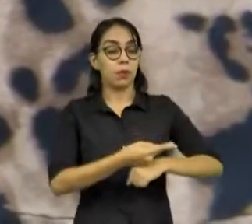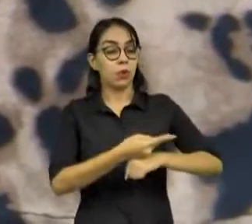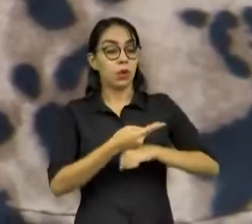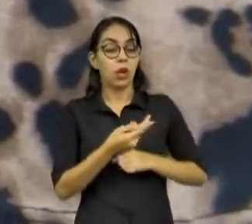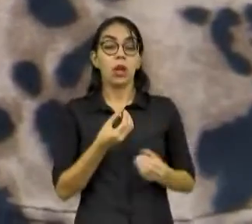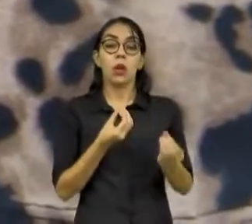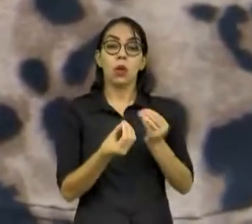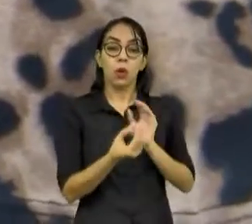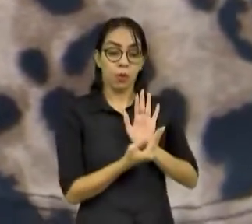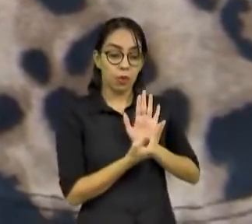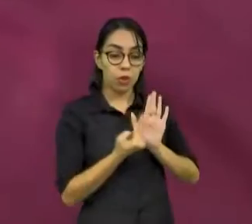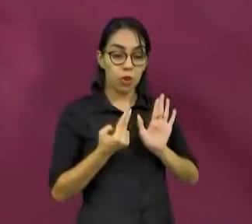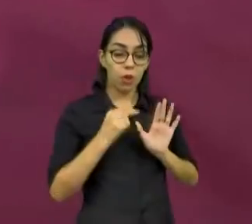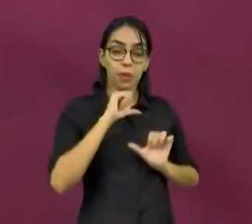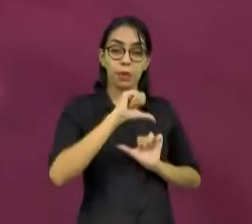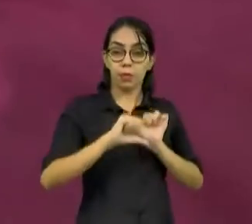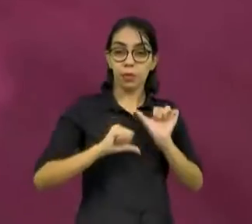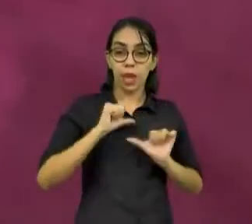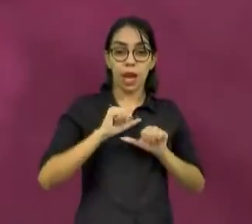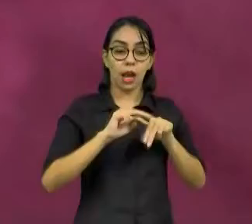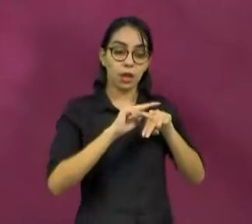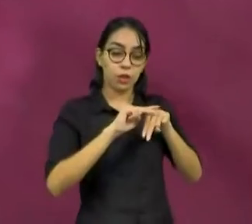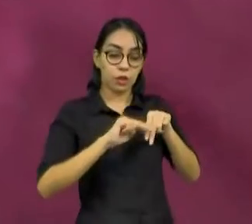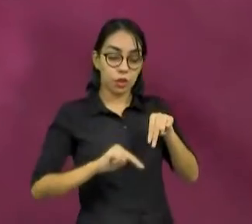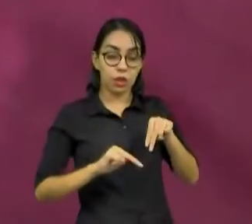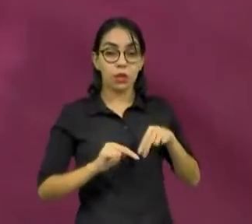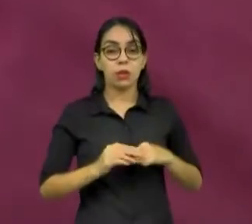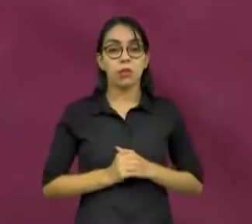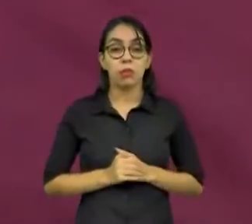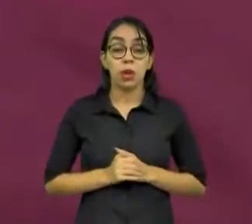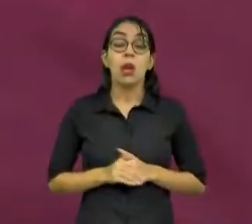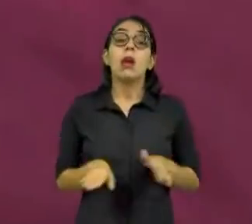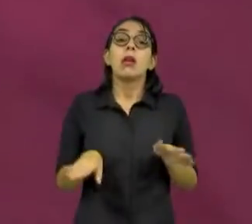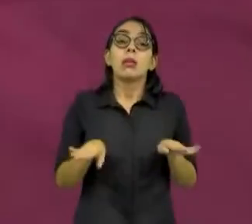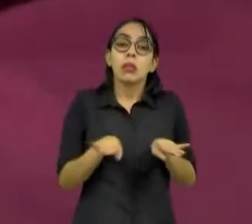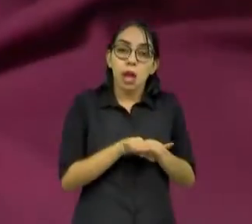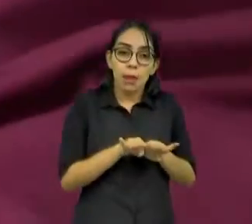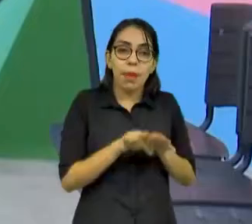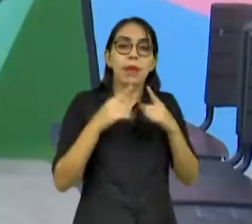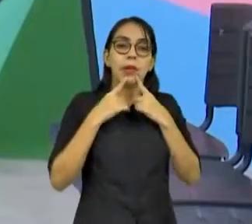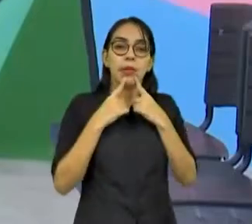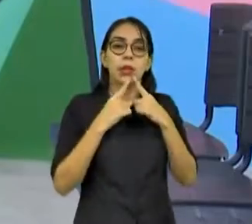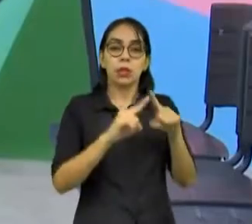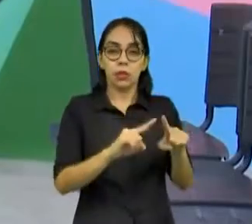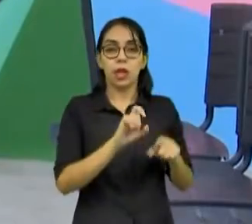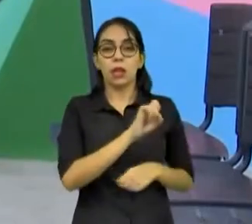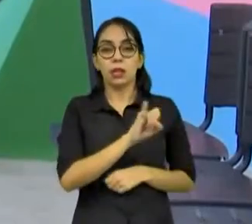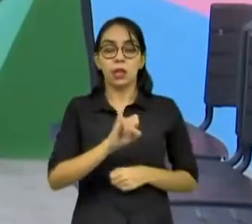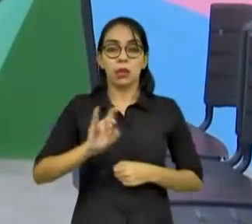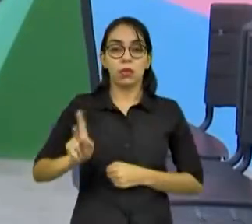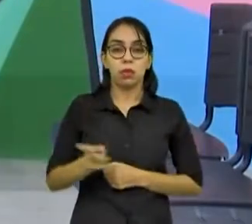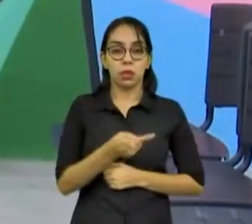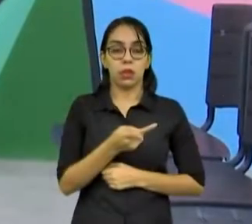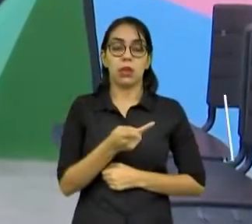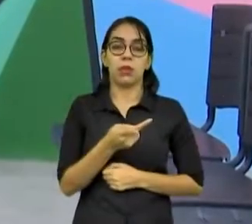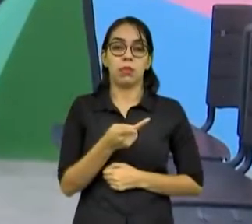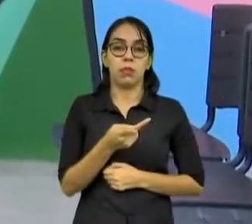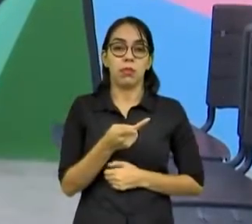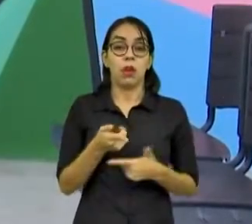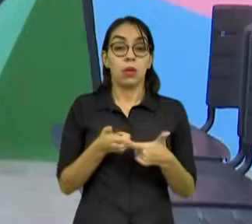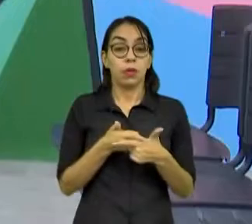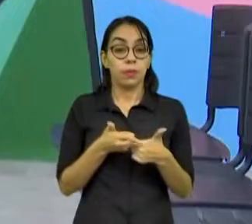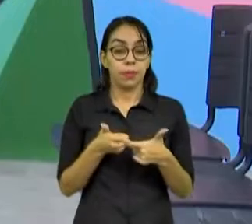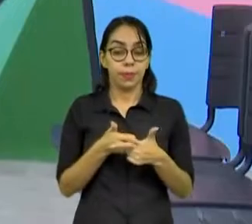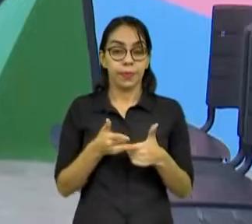gênero na documentação, quanto para denunciar violações de direitos. Aqui nós temos apoio de serviço